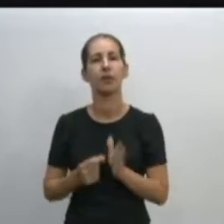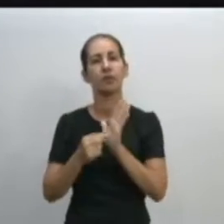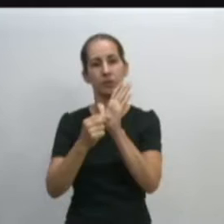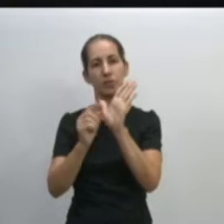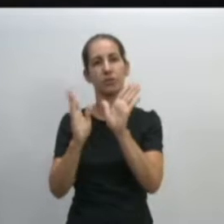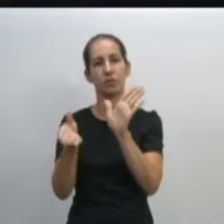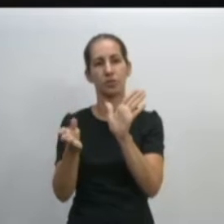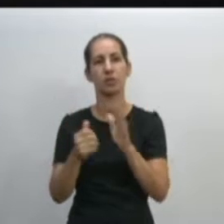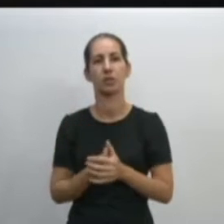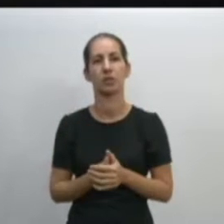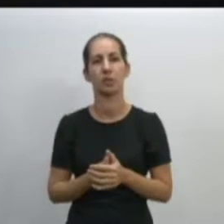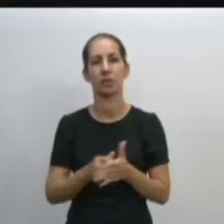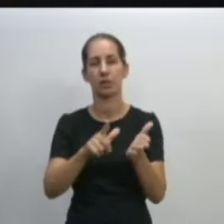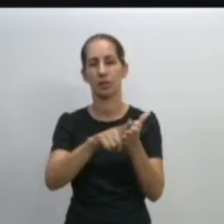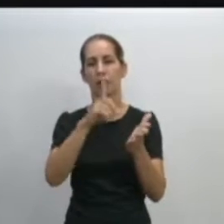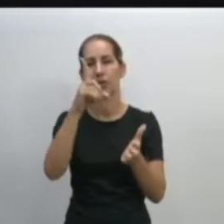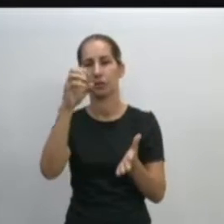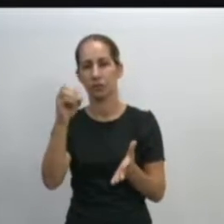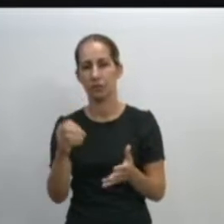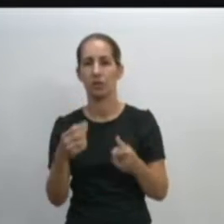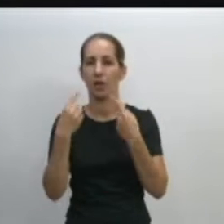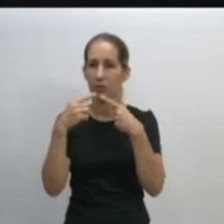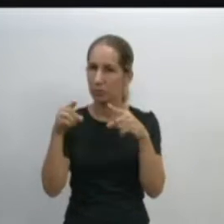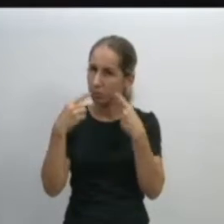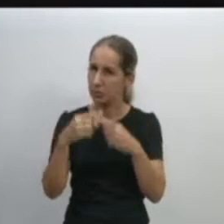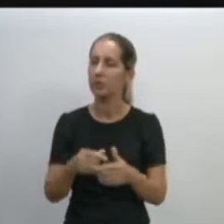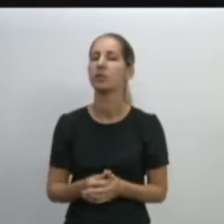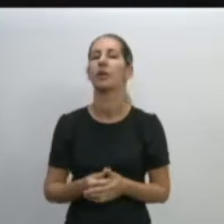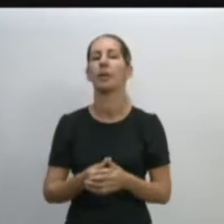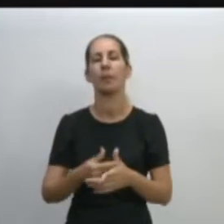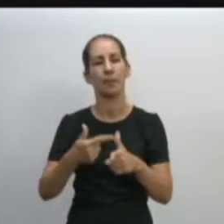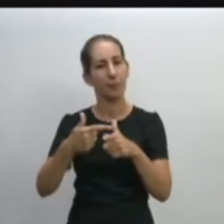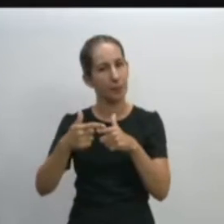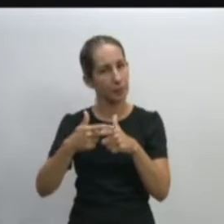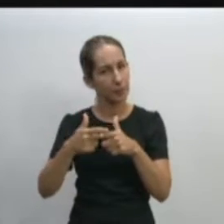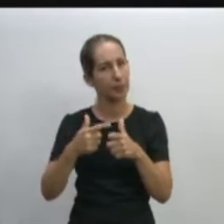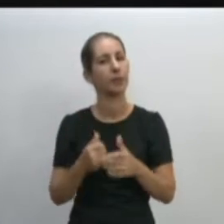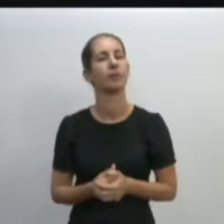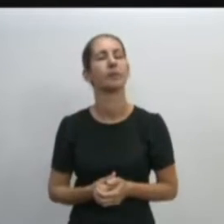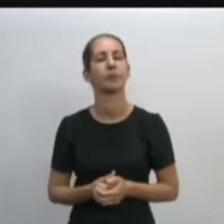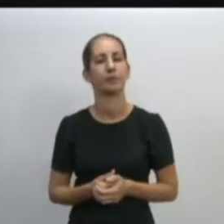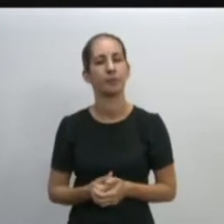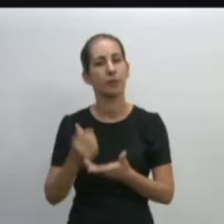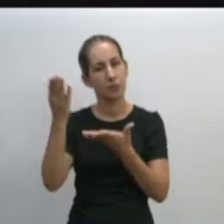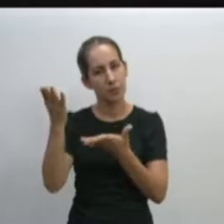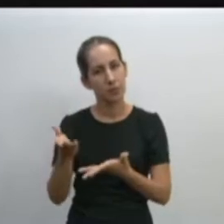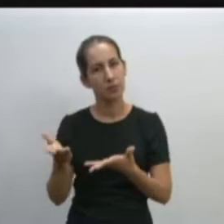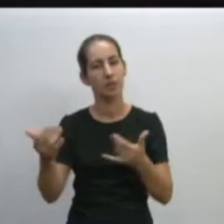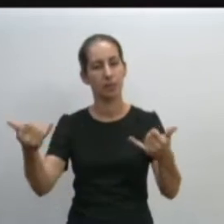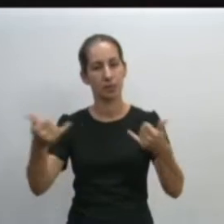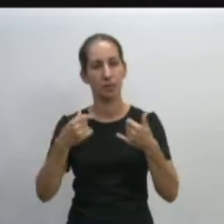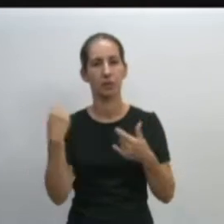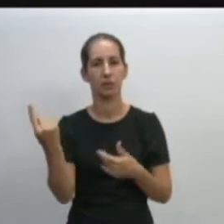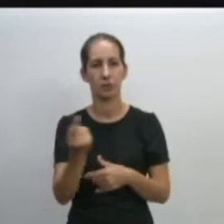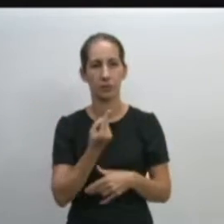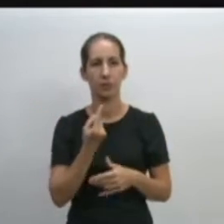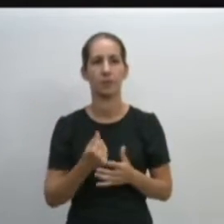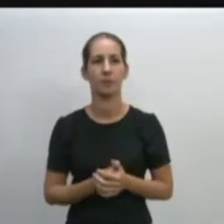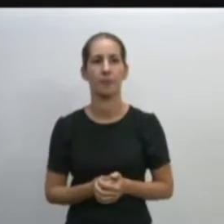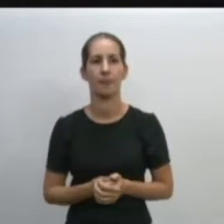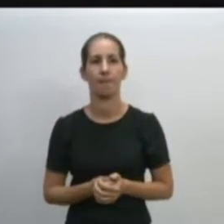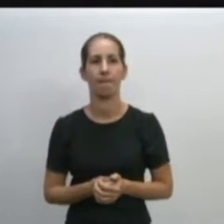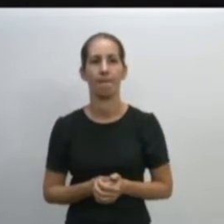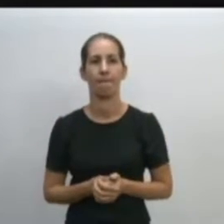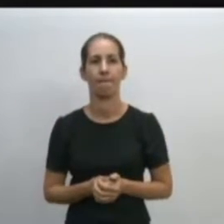registrado em diário oficial. Então é uma denúncia muito séria e muito grave que Vossa Excelência traz aqui a esta casa. E